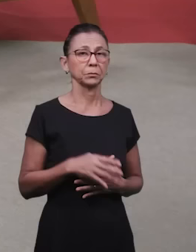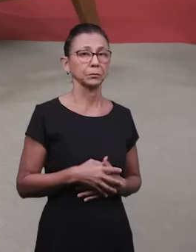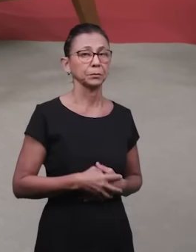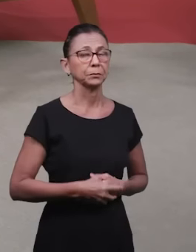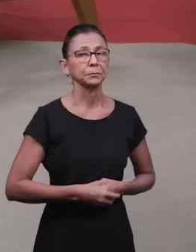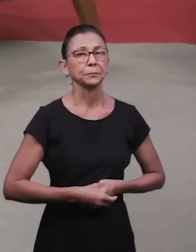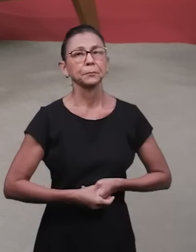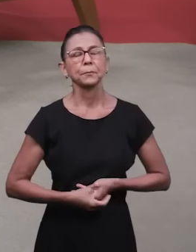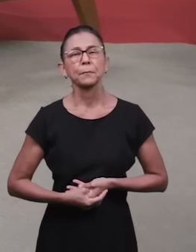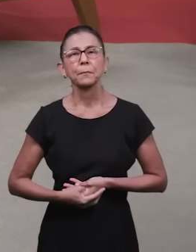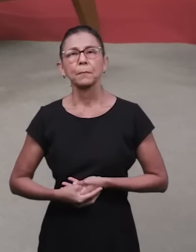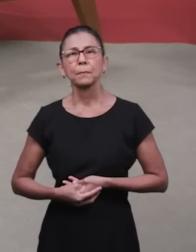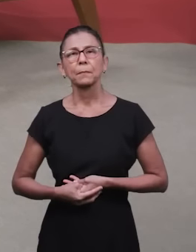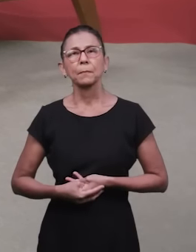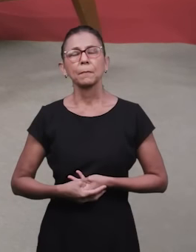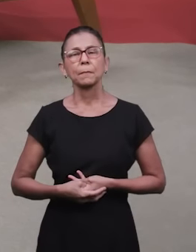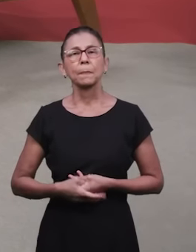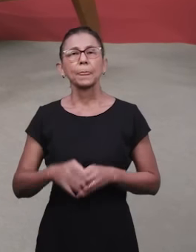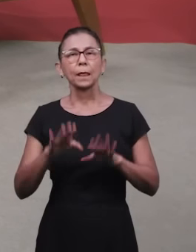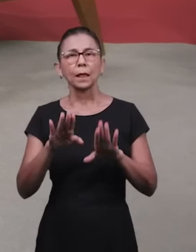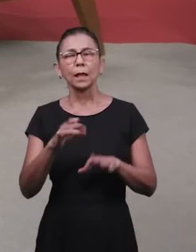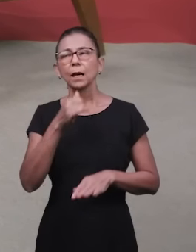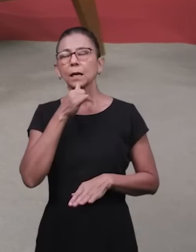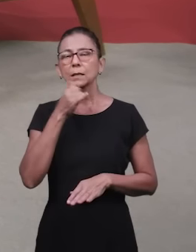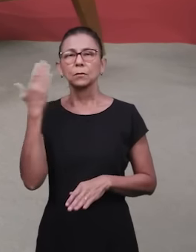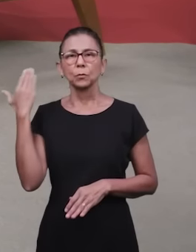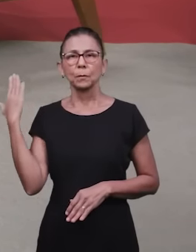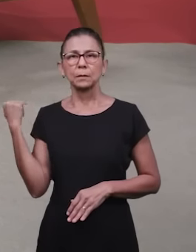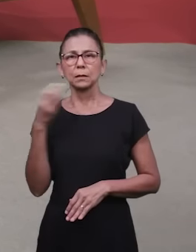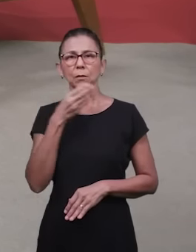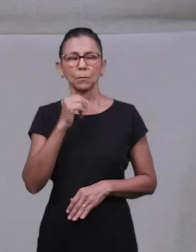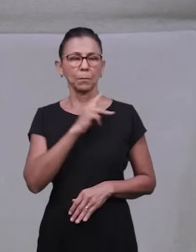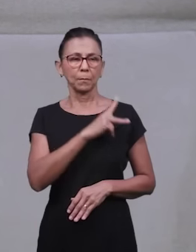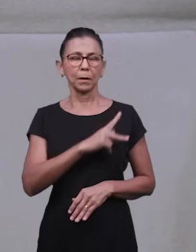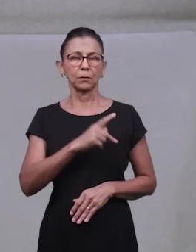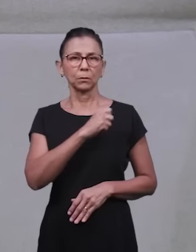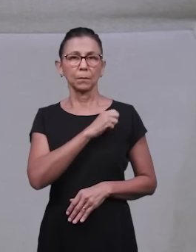Veja, a oposição que Paulo sofreu,